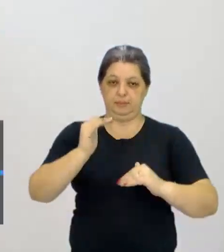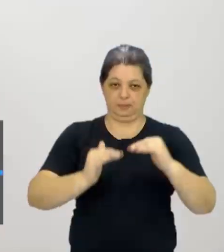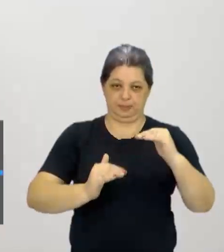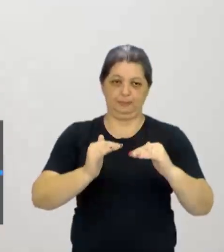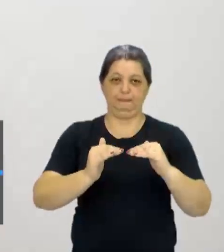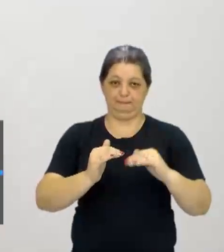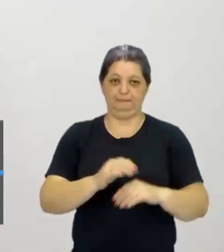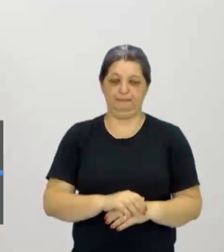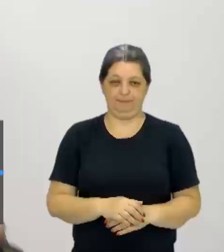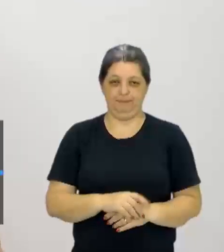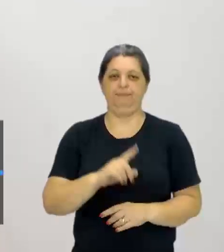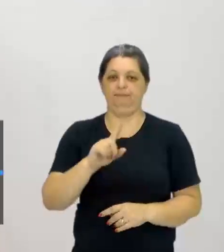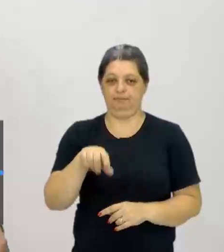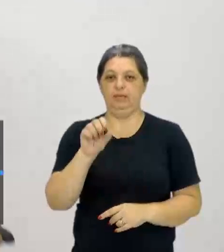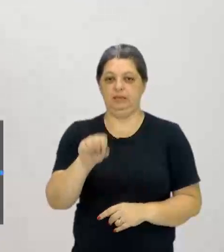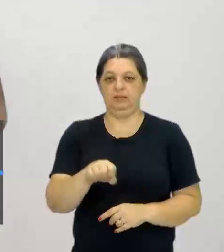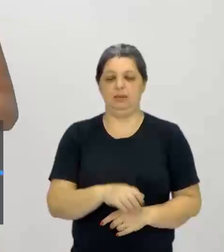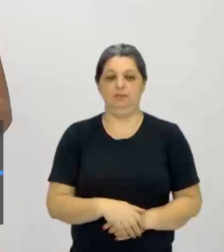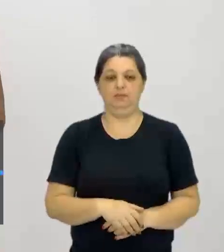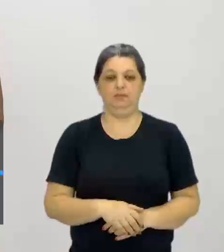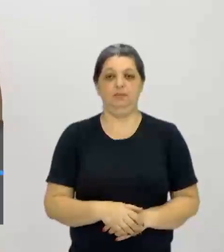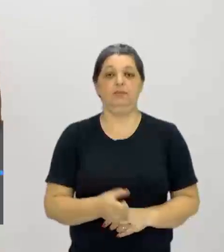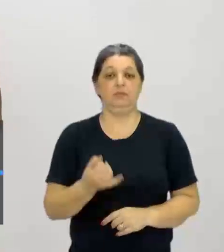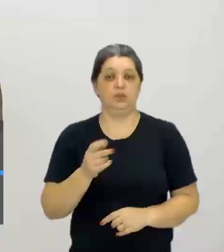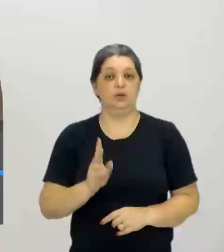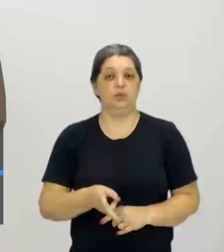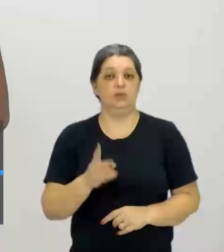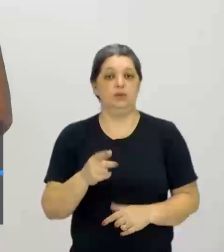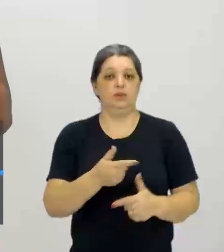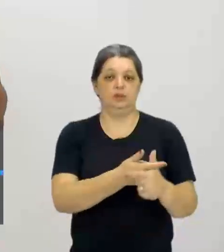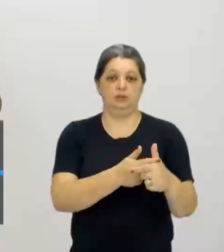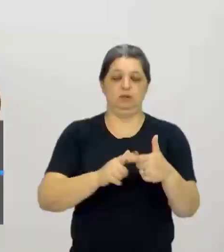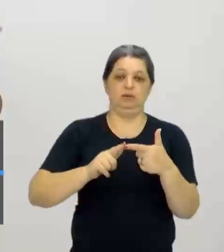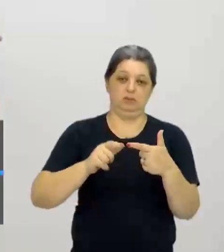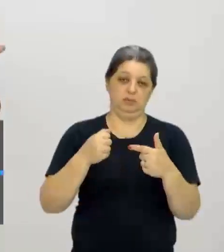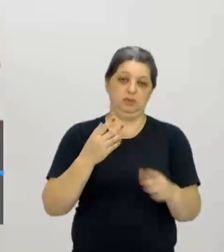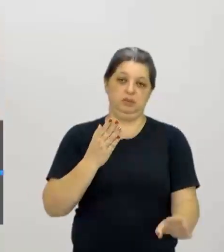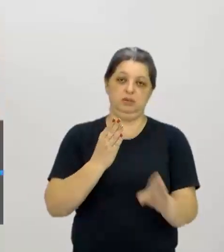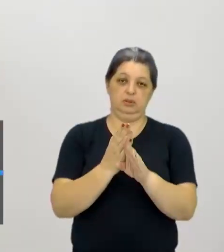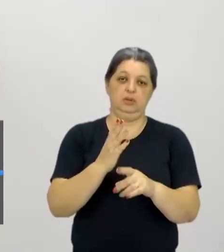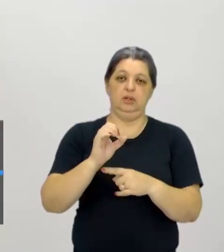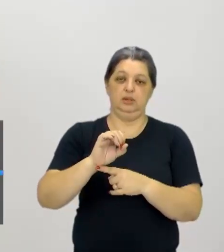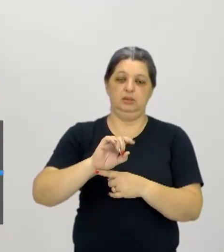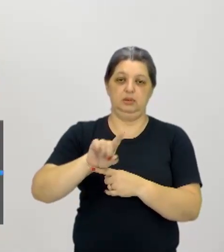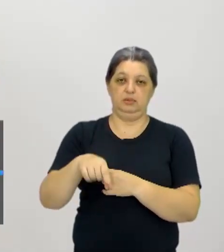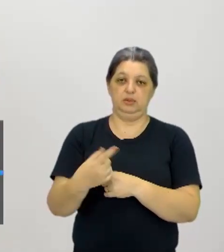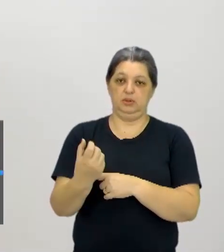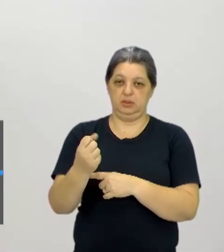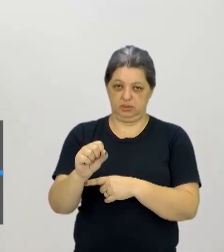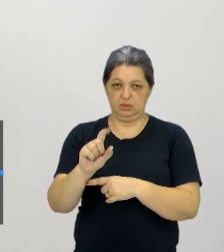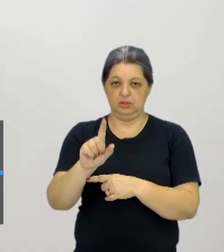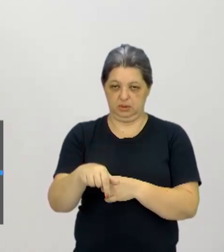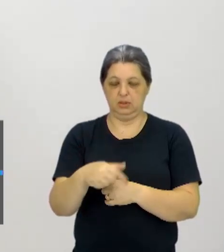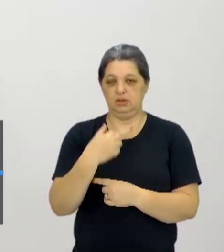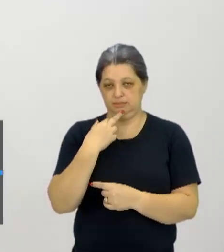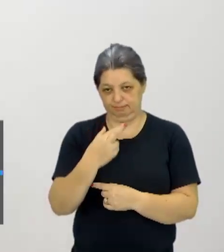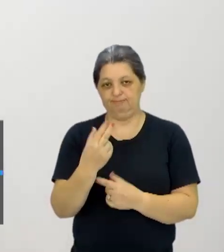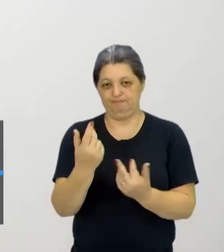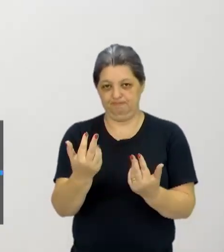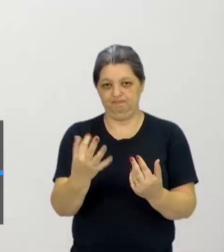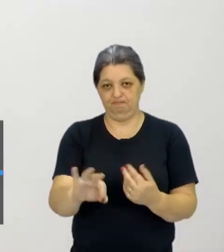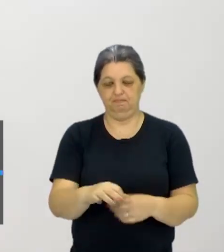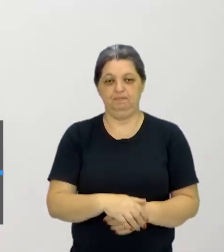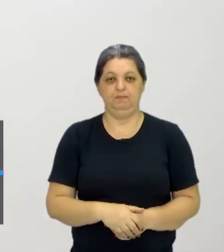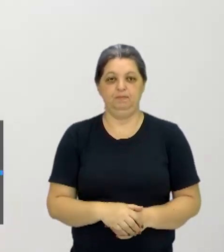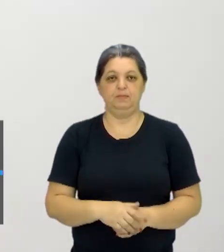razões proporcionais. E se vocês fizessem a divisão, teria que achar aí 0,8, conforme vocês disseram mesmo. Muito obrigada. Nós